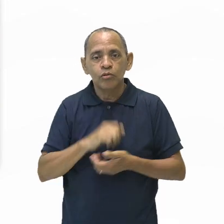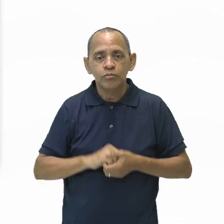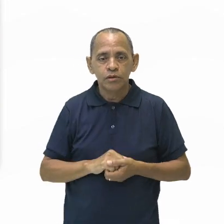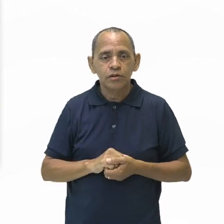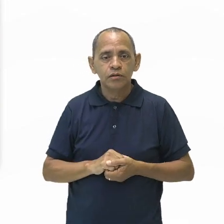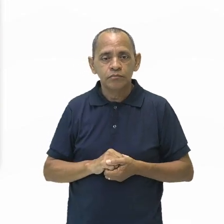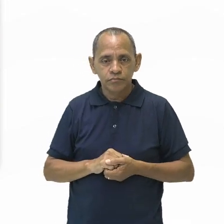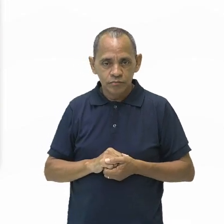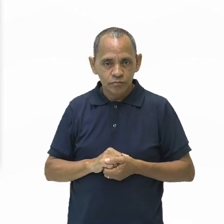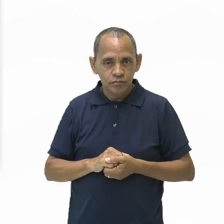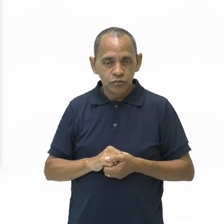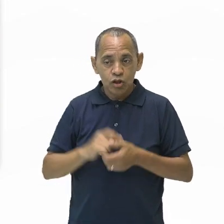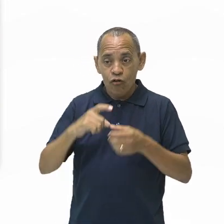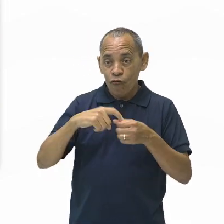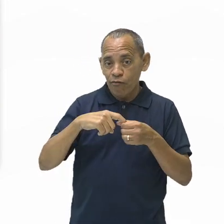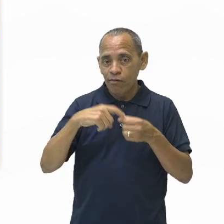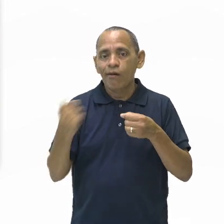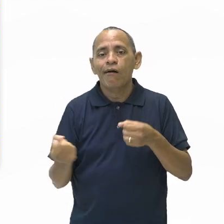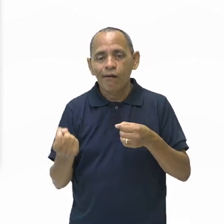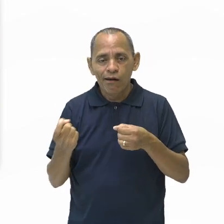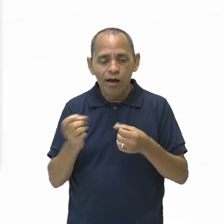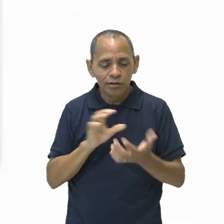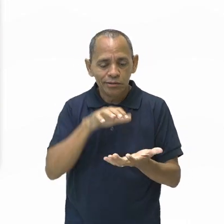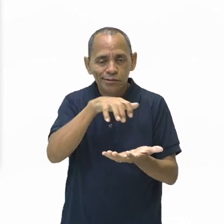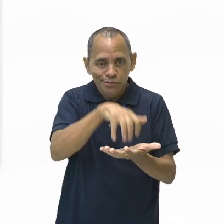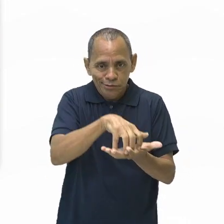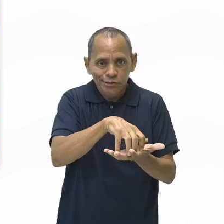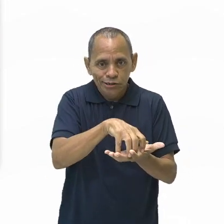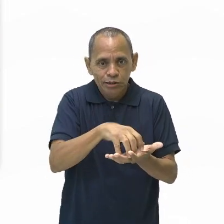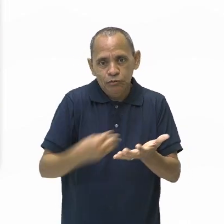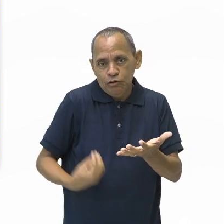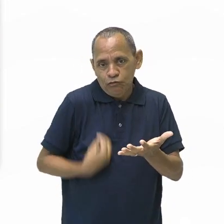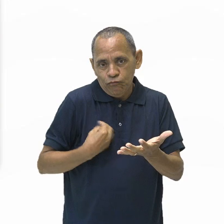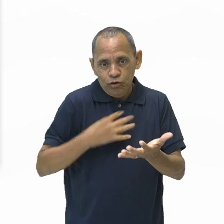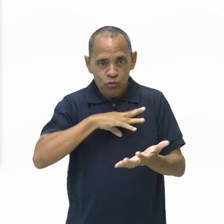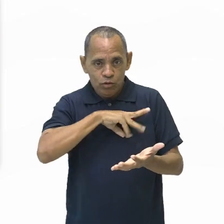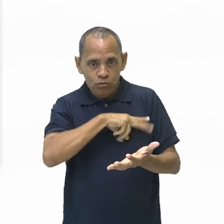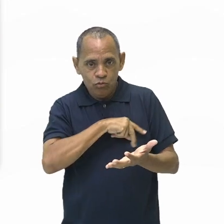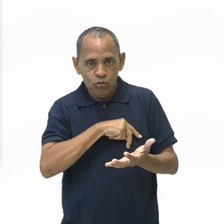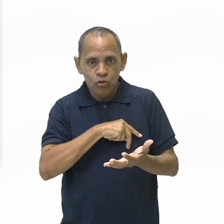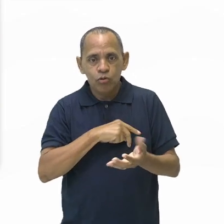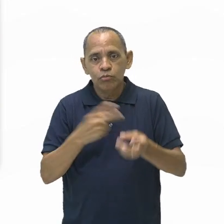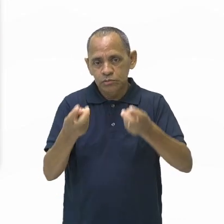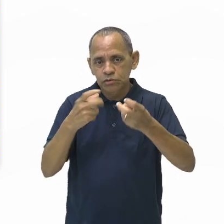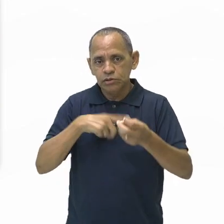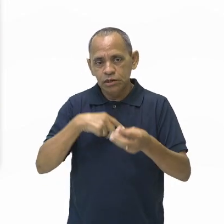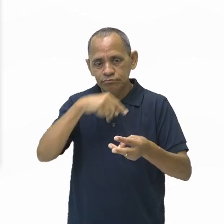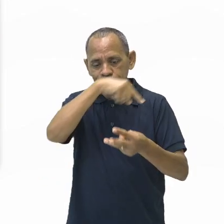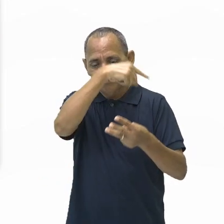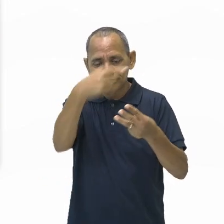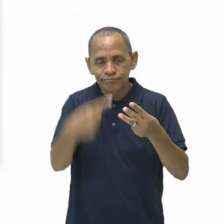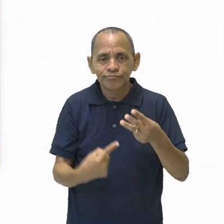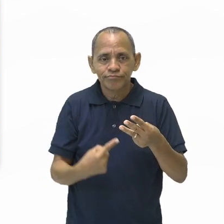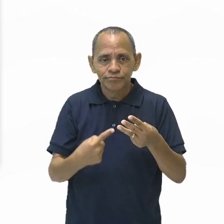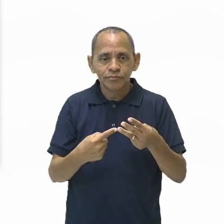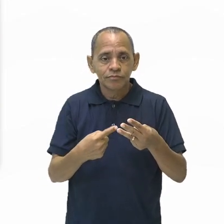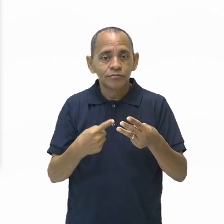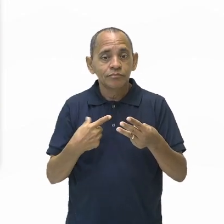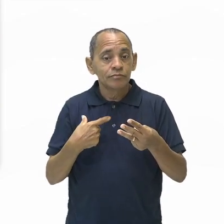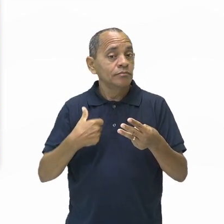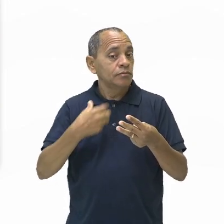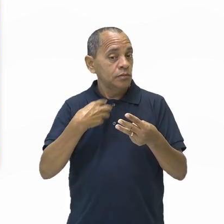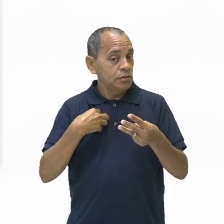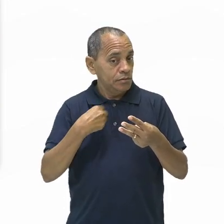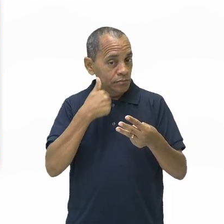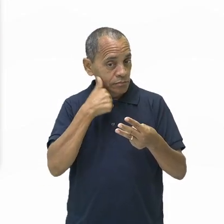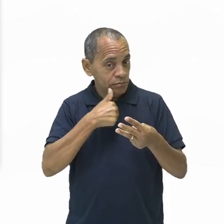para viver o seu amor. Então, aí são 3 tópicos, né? Então, vejam só. Ela é filha do pajé da